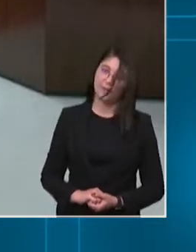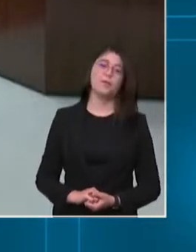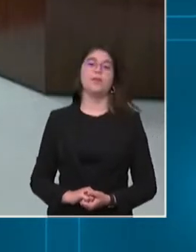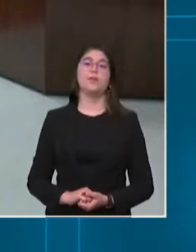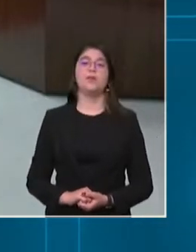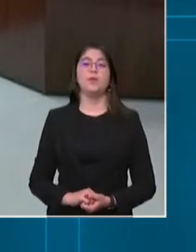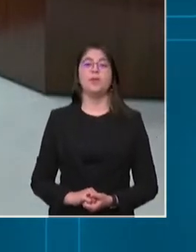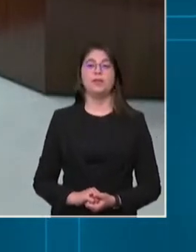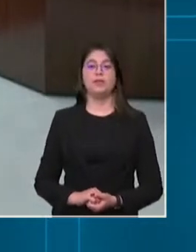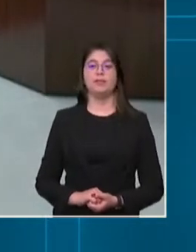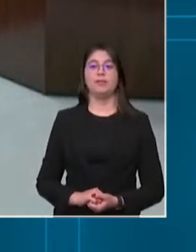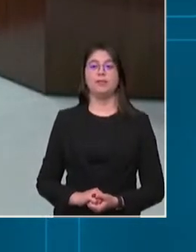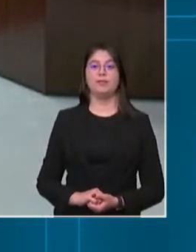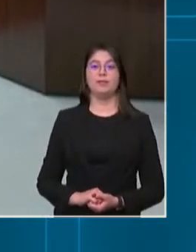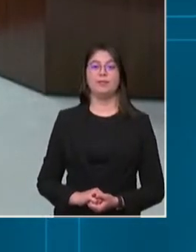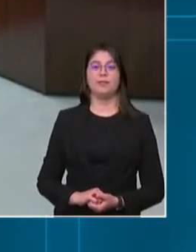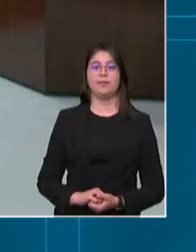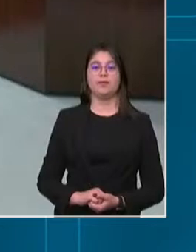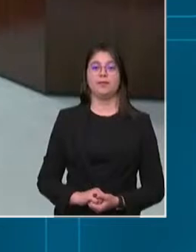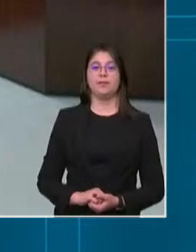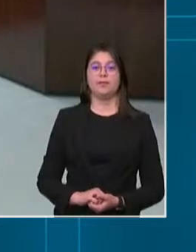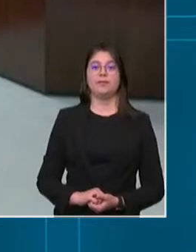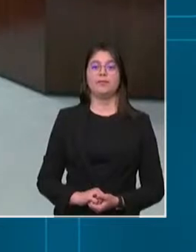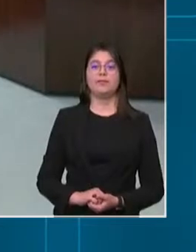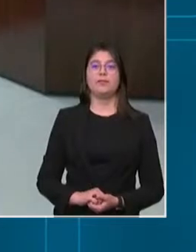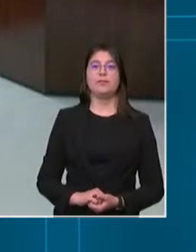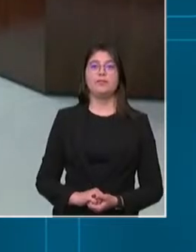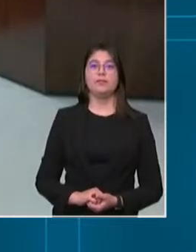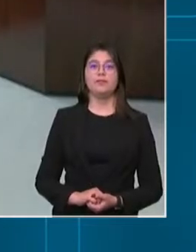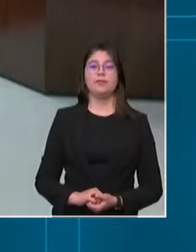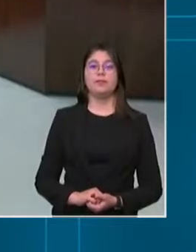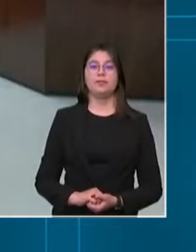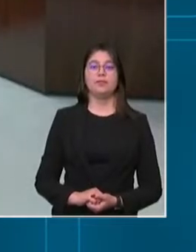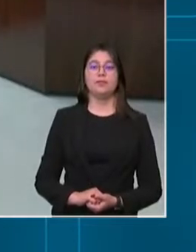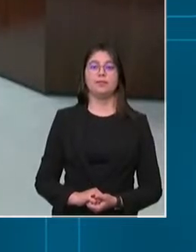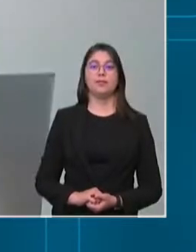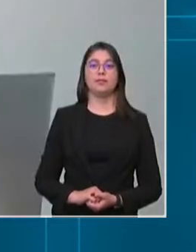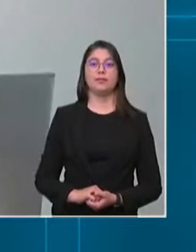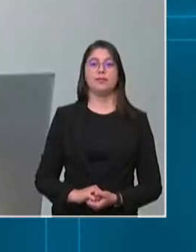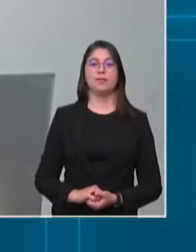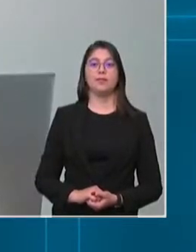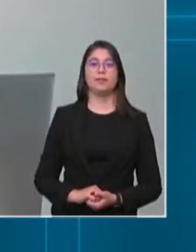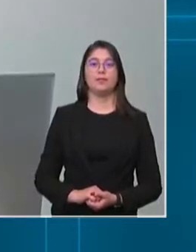norte-americanos, que me parece que seja o grande risco, vamos dizer, se há um